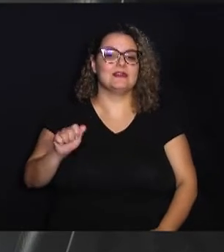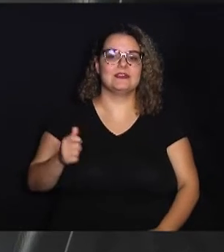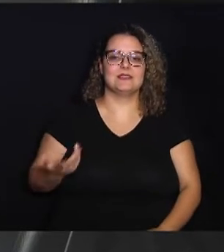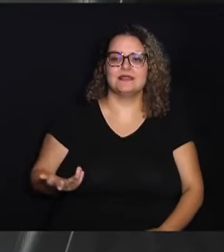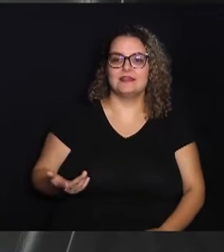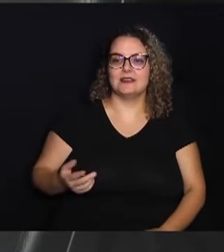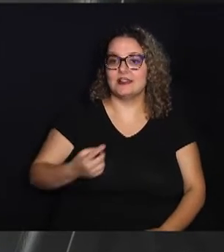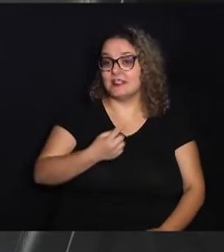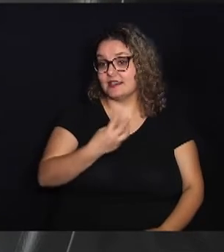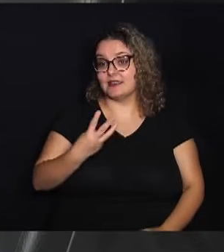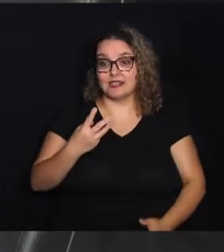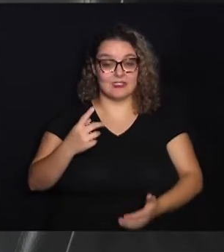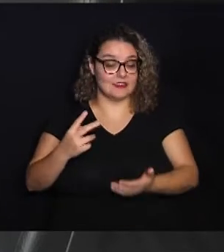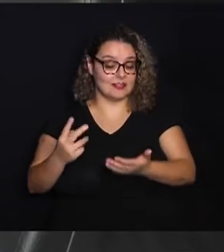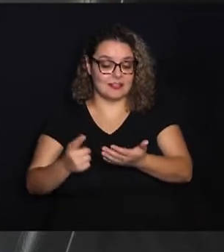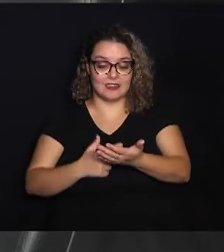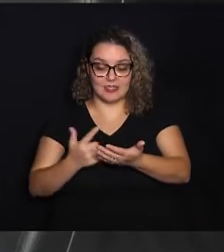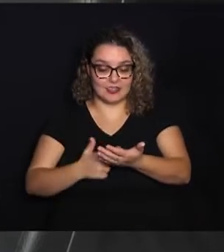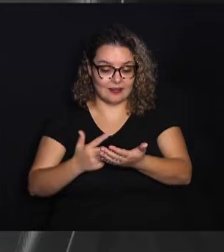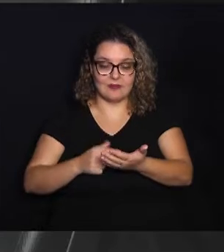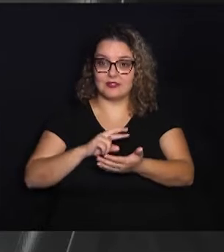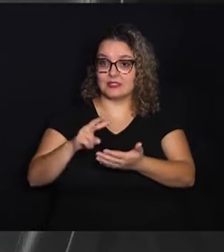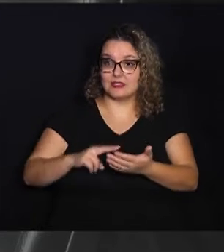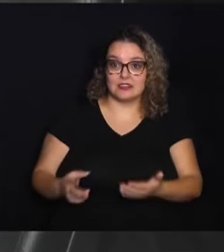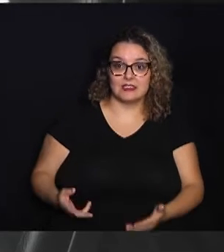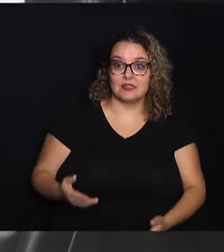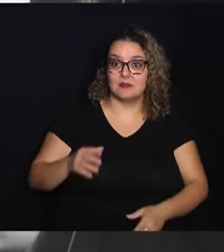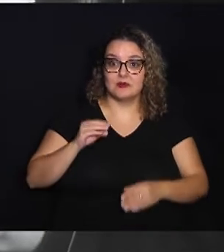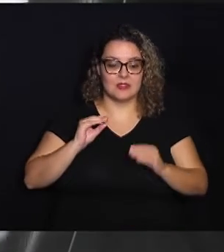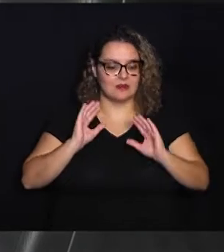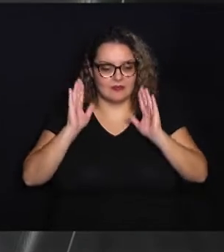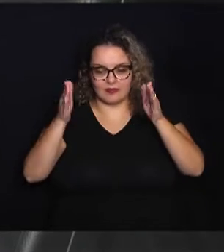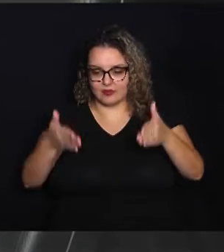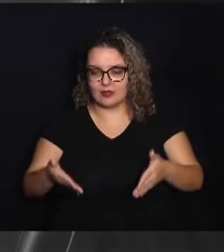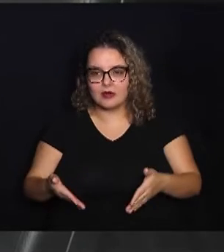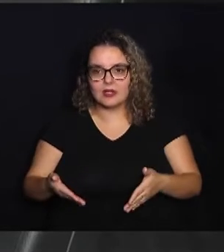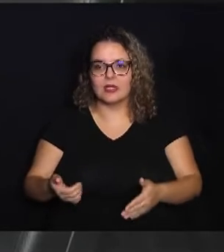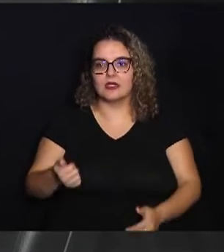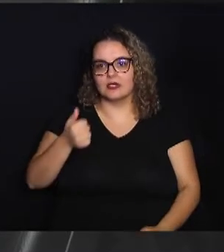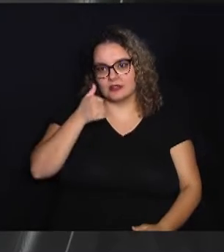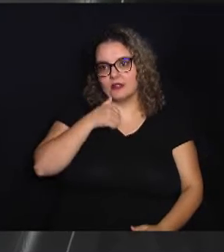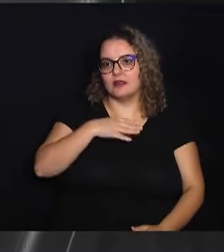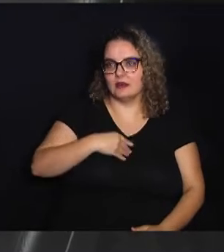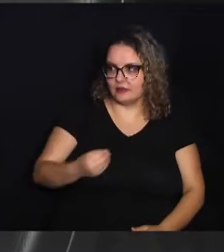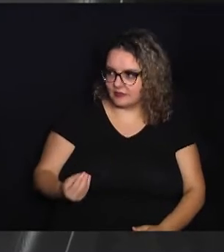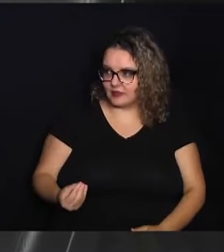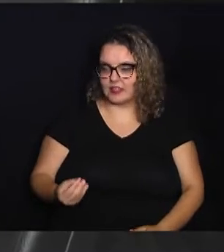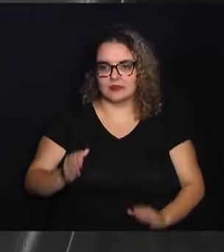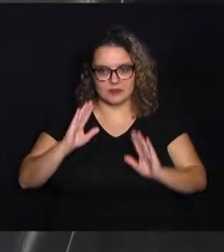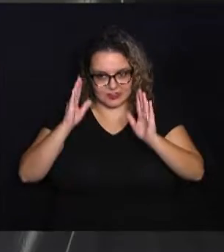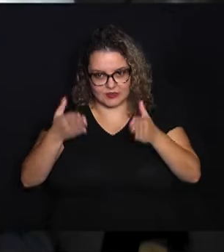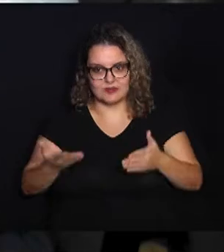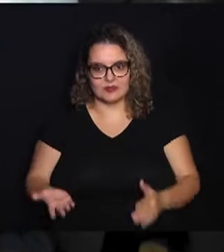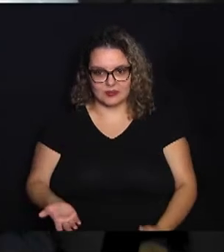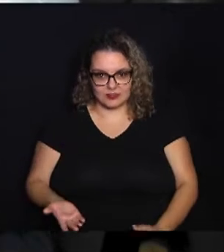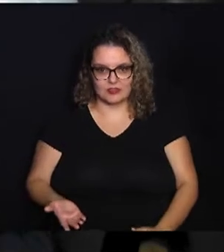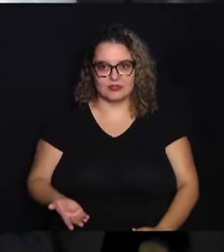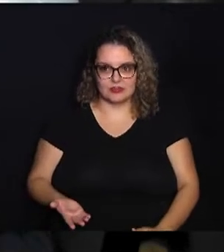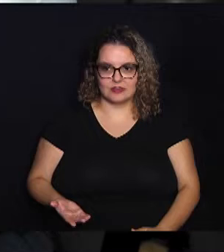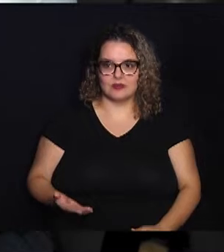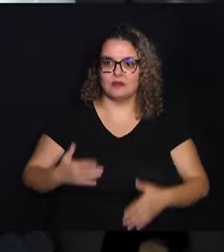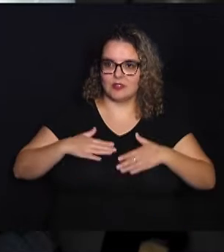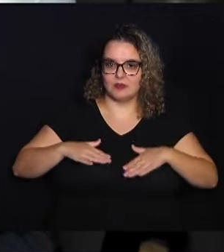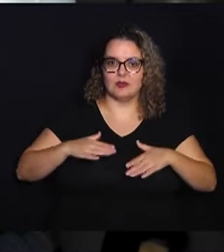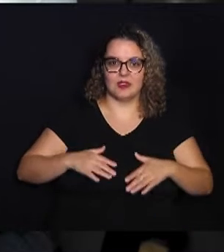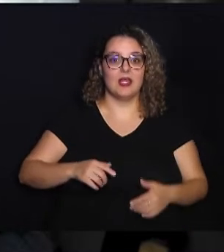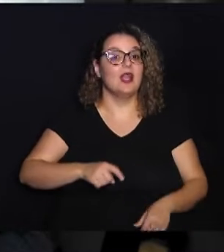minhas filhas, outras coisas. Eu não falava de política, eu não falava de polícia. Fiquei um tempo assim, realmente... Era o Jaime. Exatamente. Foi um